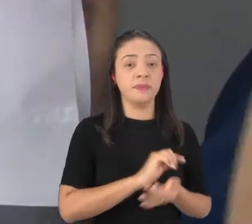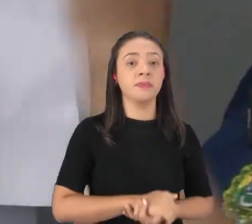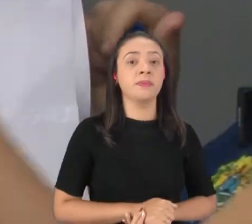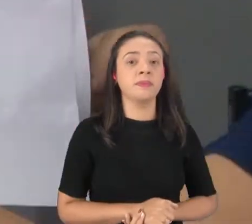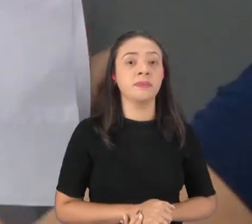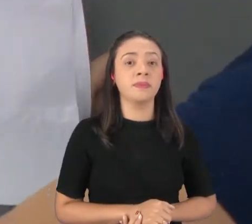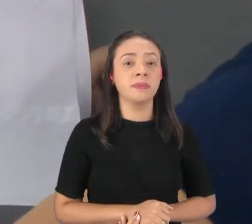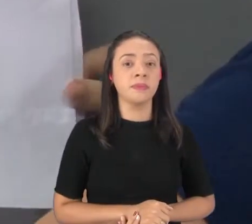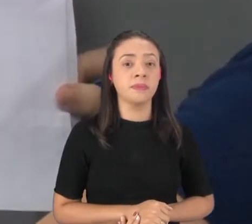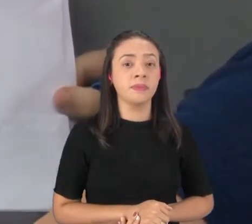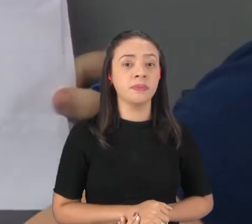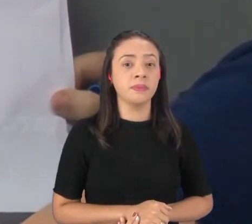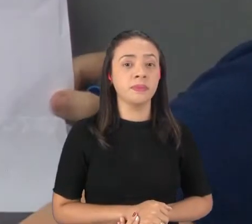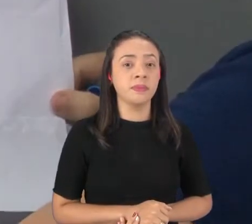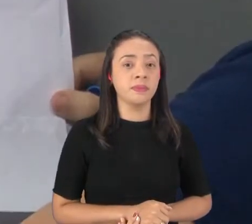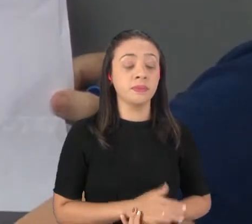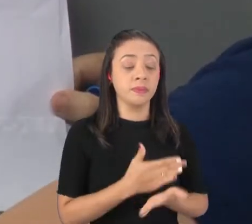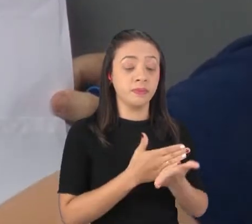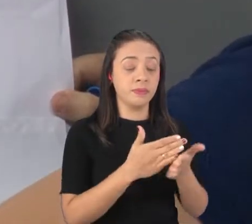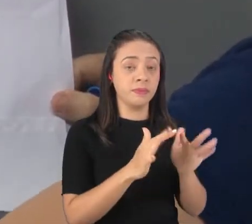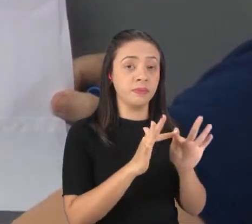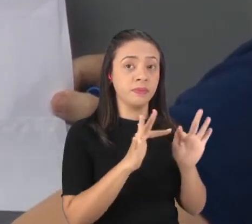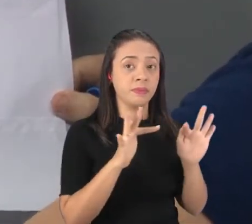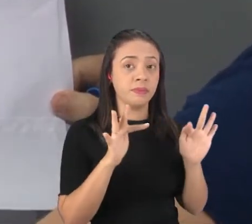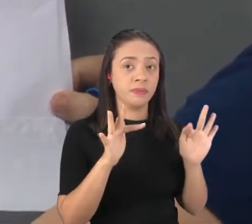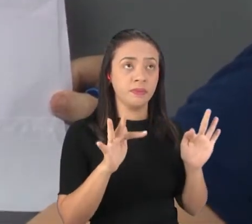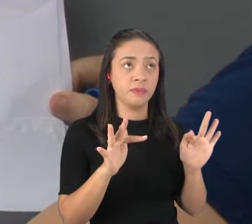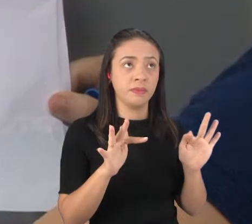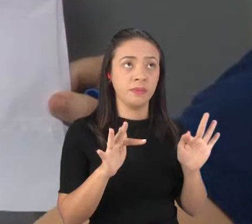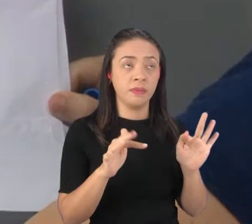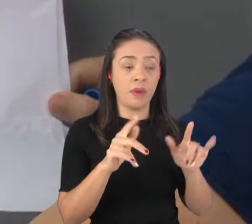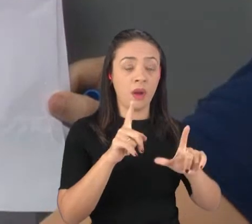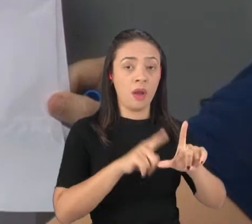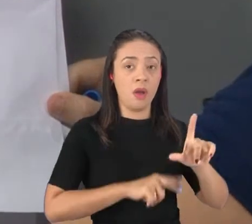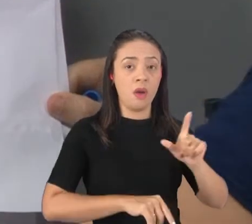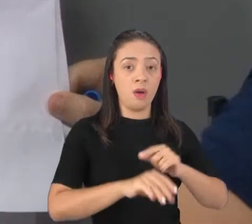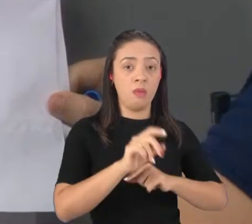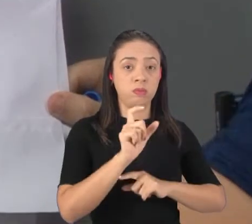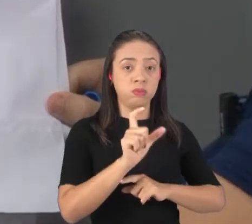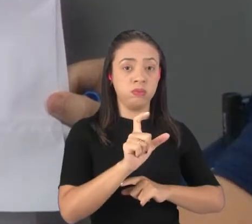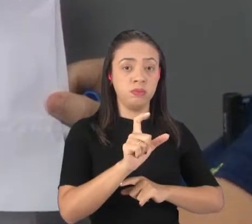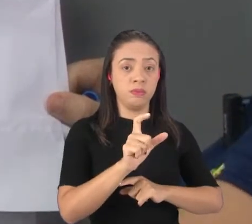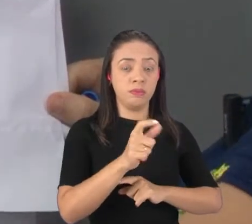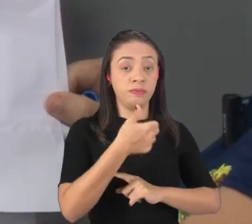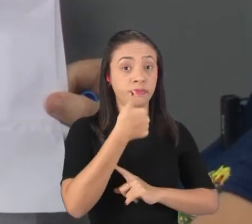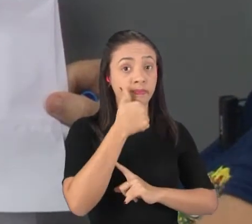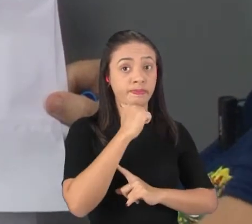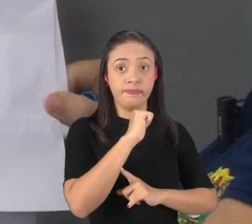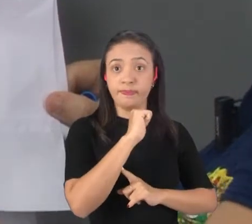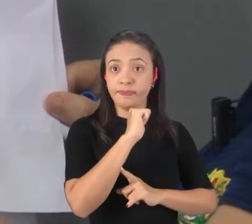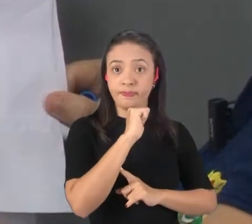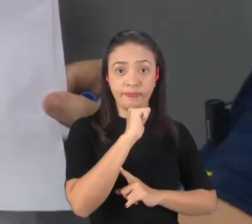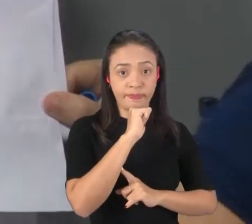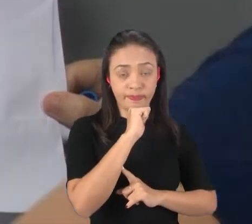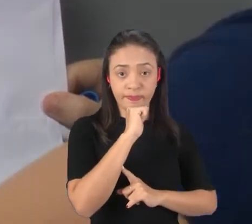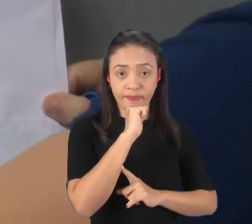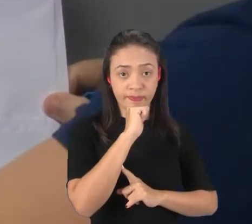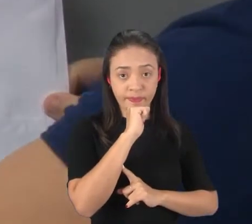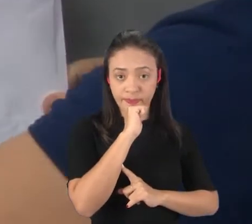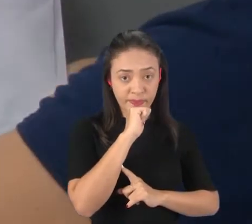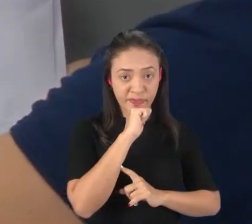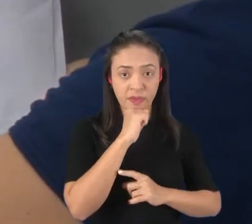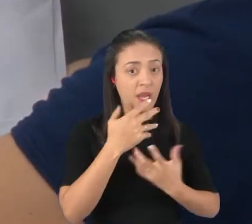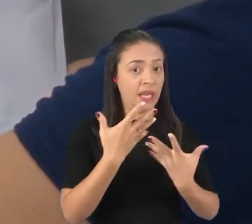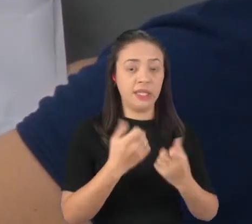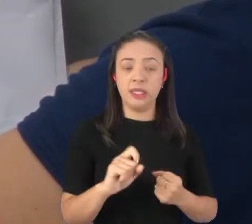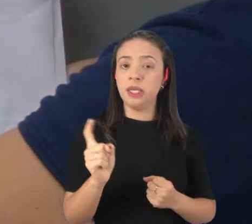Aí, olha só, início de frase, ó, letra maiúscula, lembrando desse detalhe, ó. Mamãe não permite que eu aceite nada de